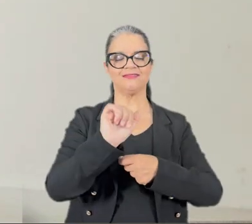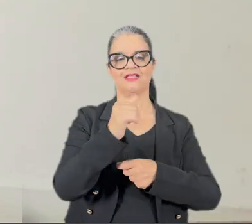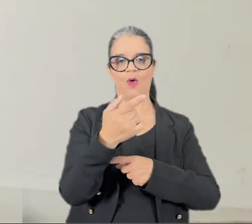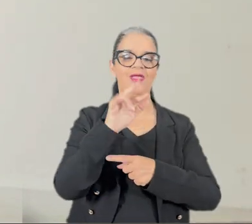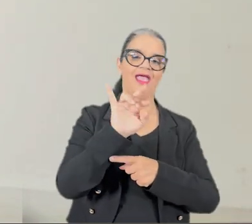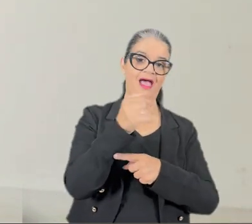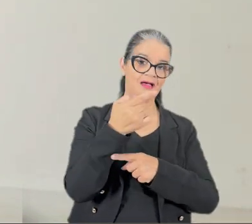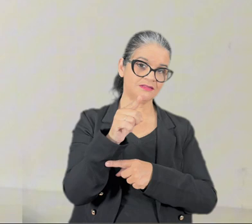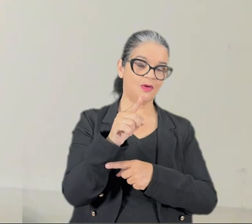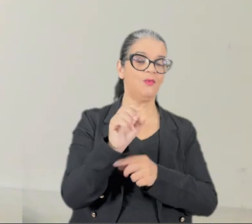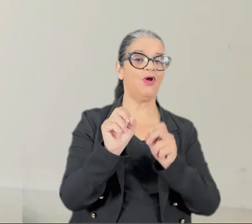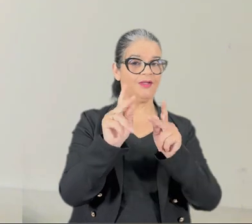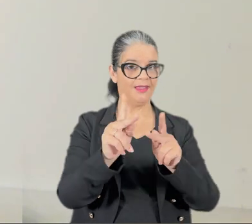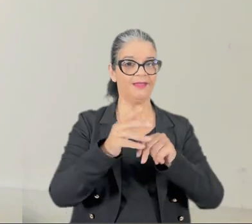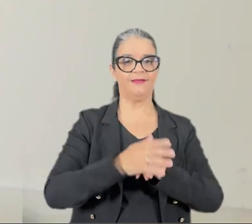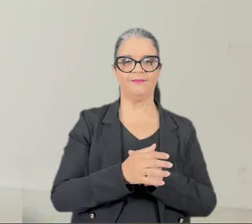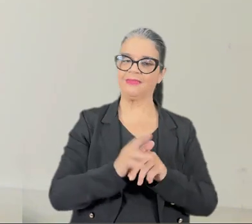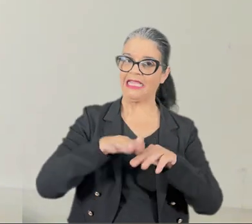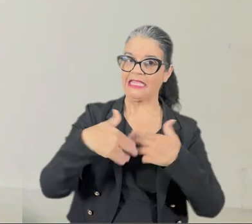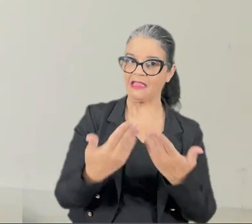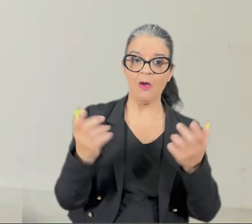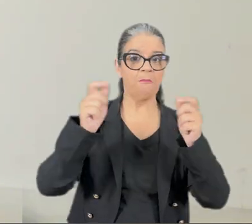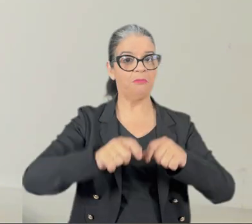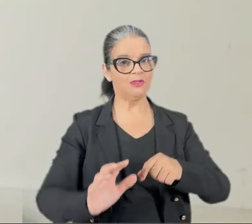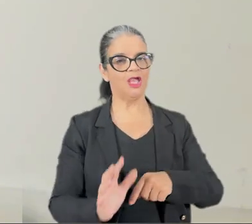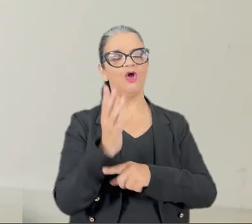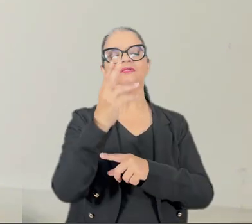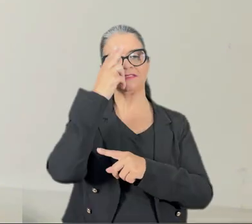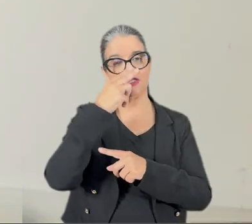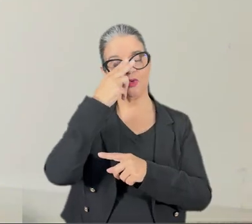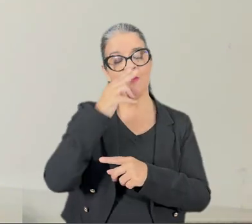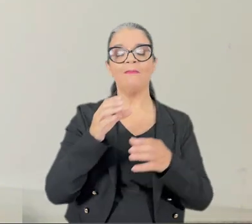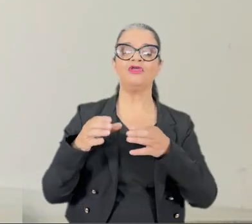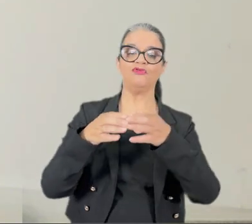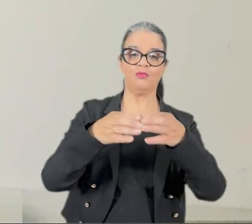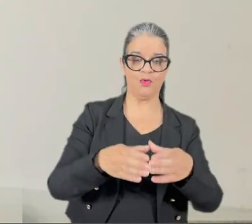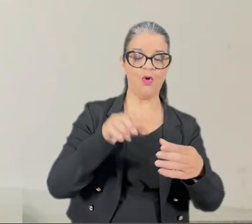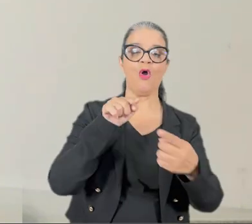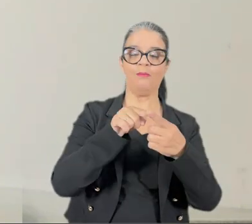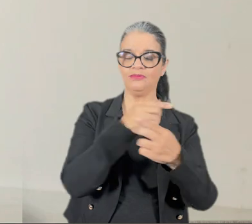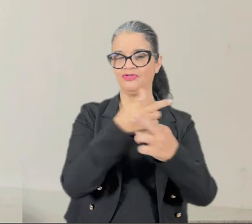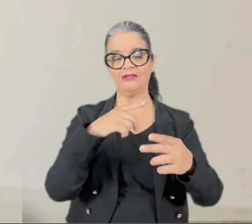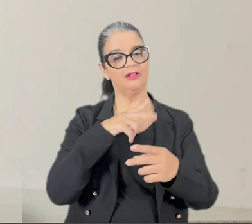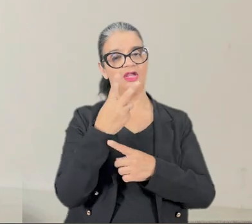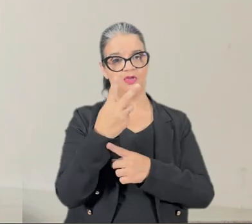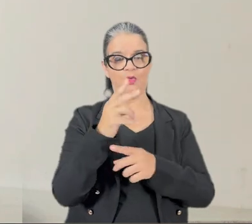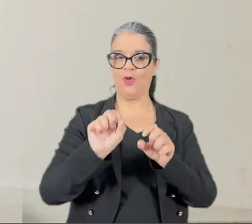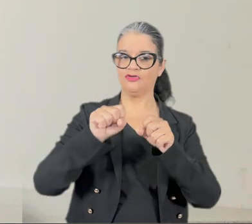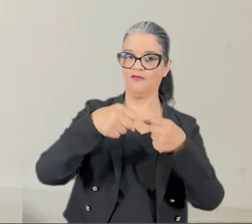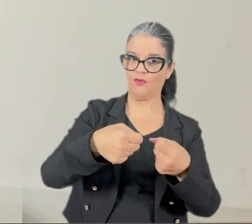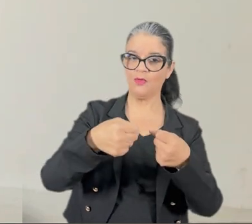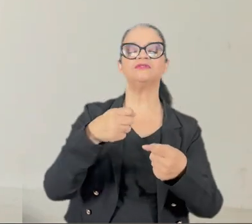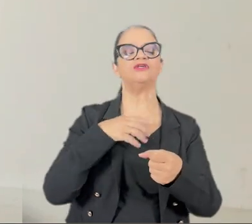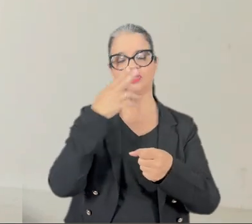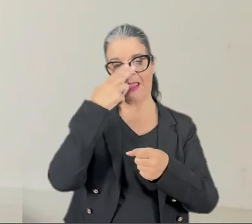e reação. Ok? Então, pode acontecer de um mesmo corpo eu ter duas forças que